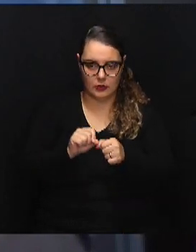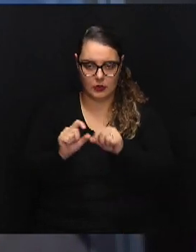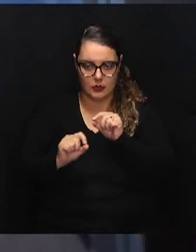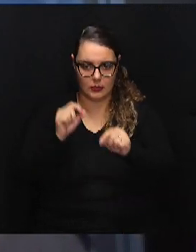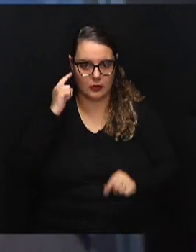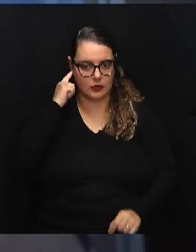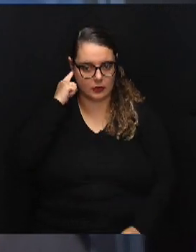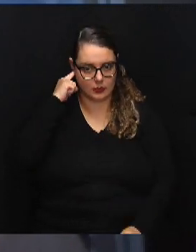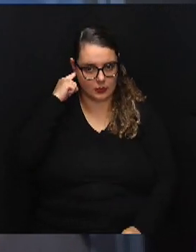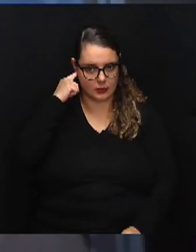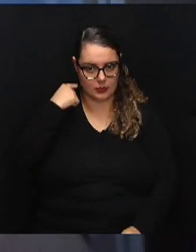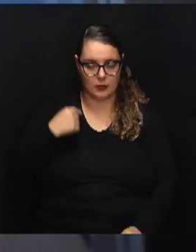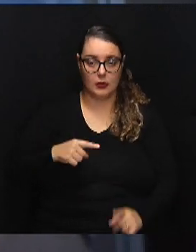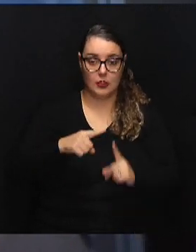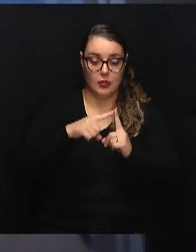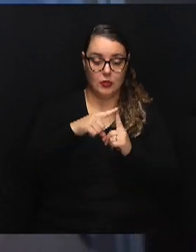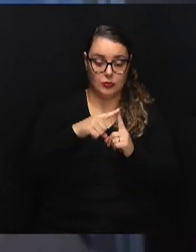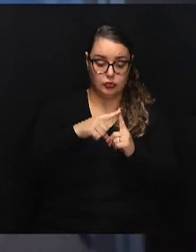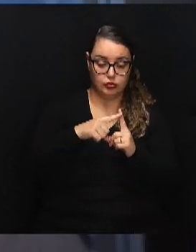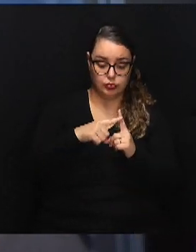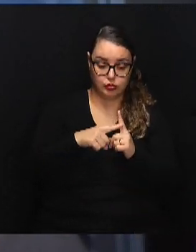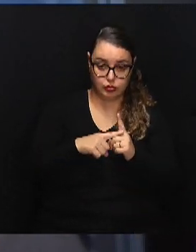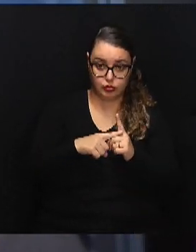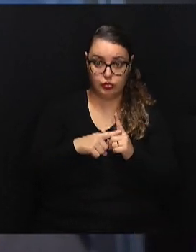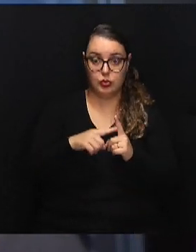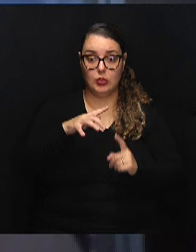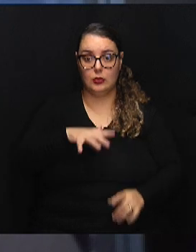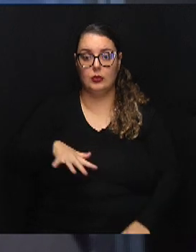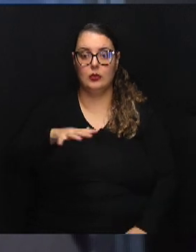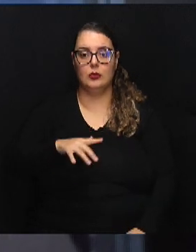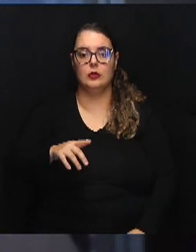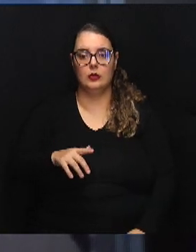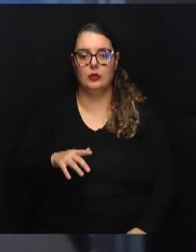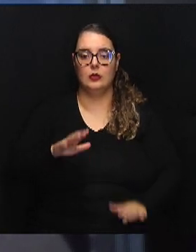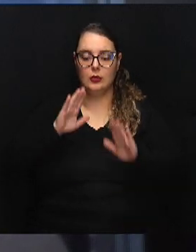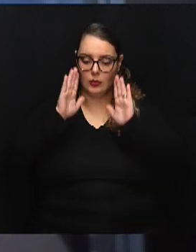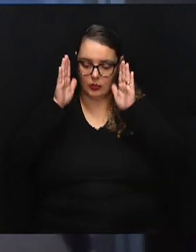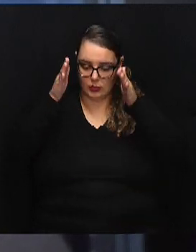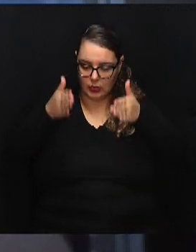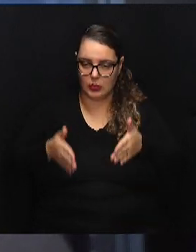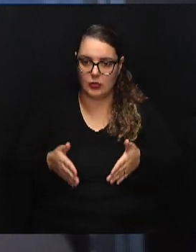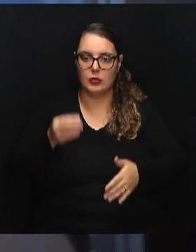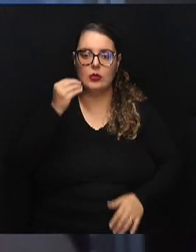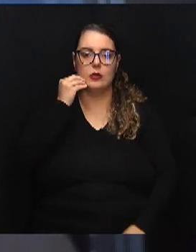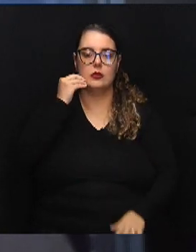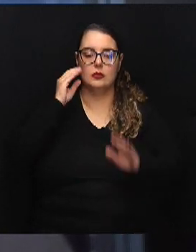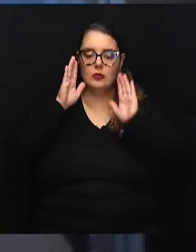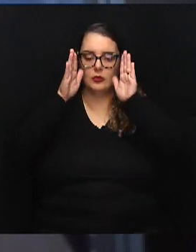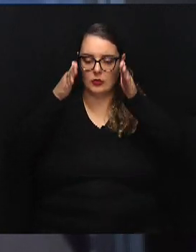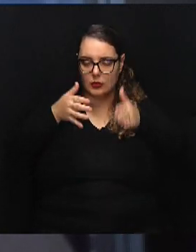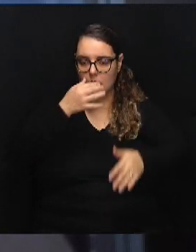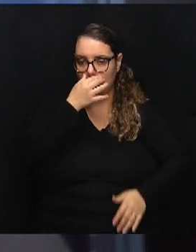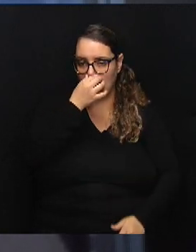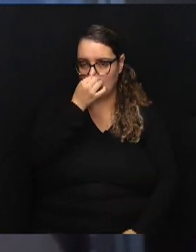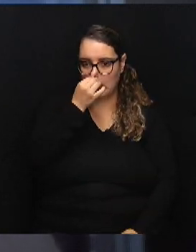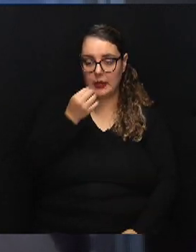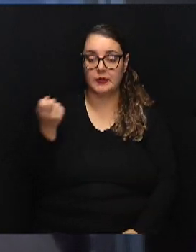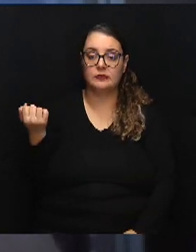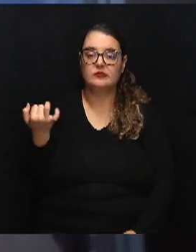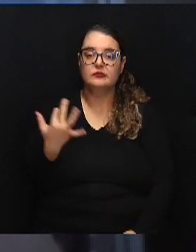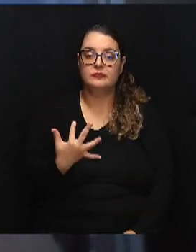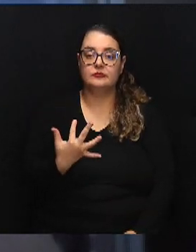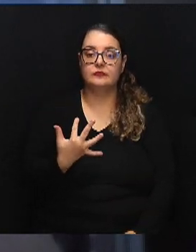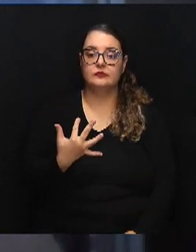como a temperatura é muito baixa do ambiente, ele concentra, ele tenta concentrar a quantidade